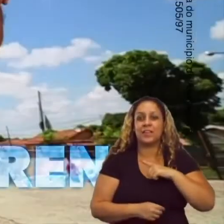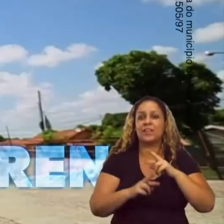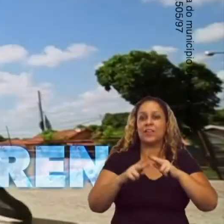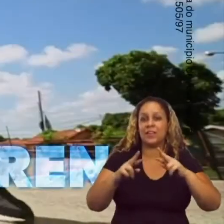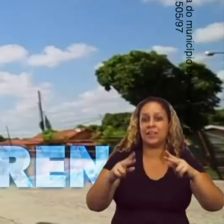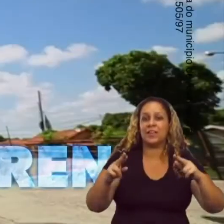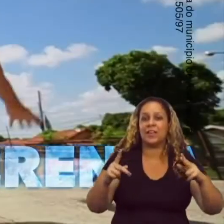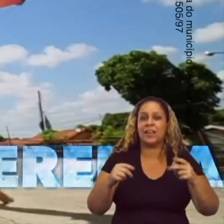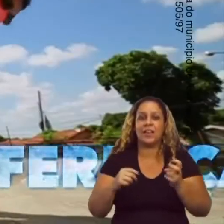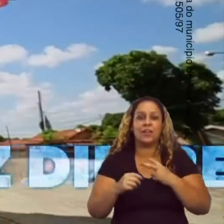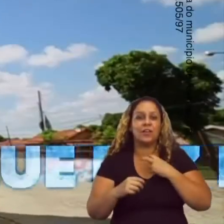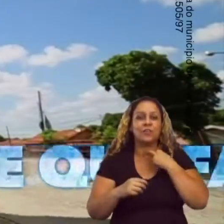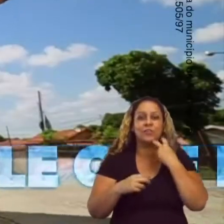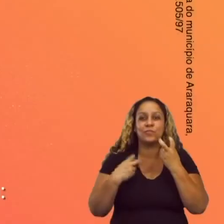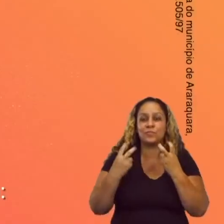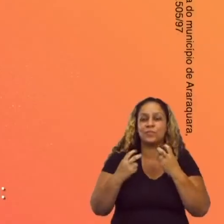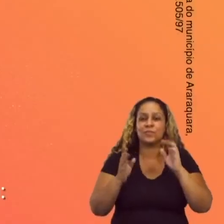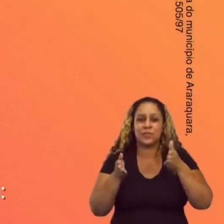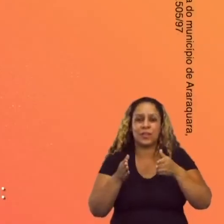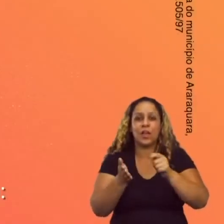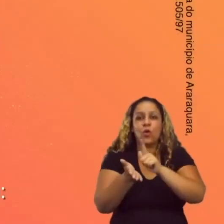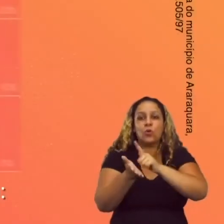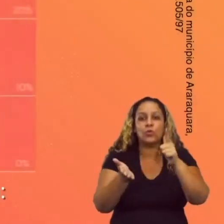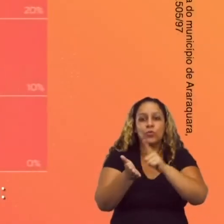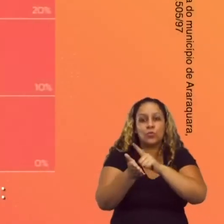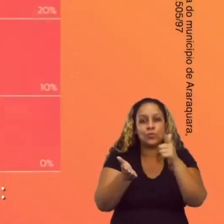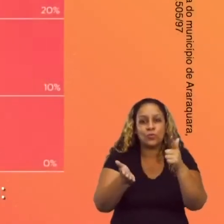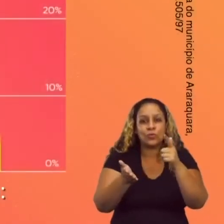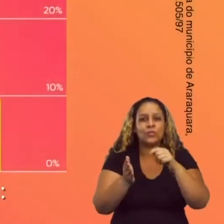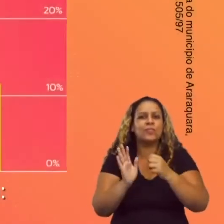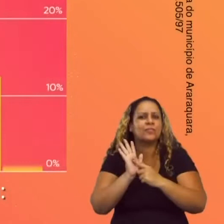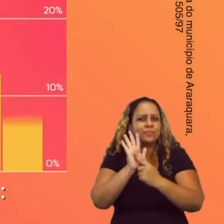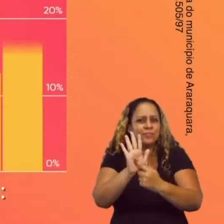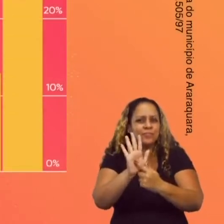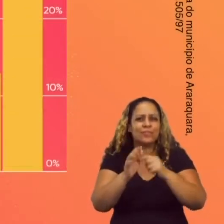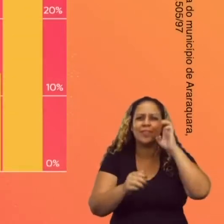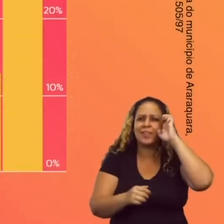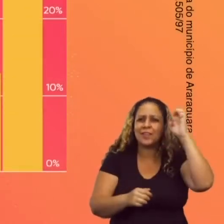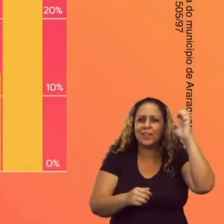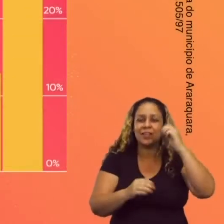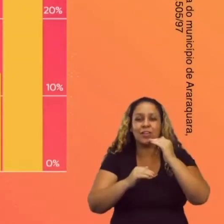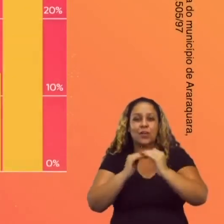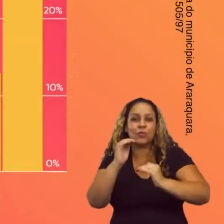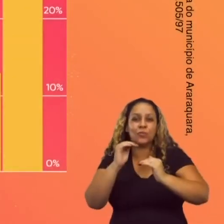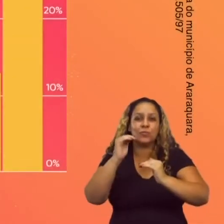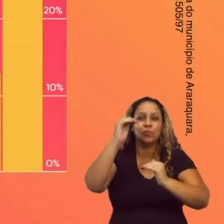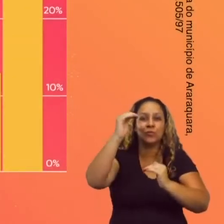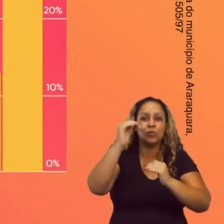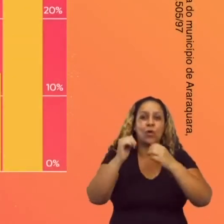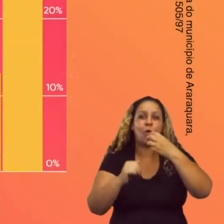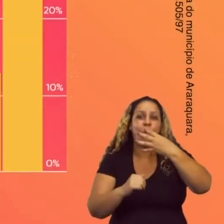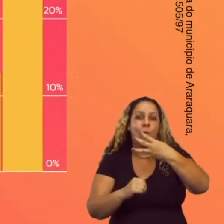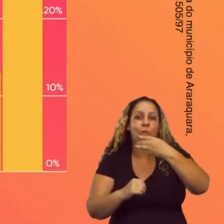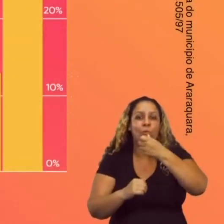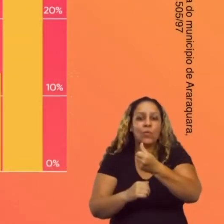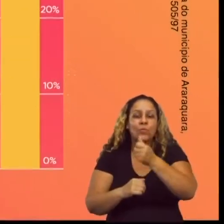É ele que faz diferença. Dataprez e jornal O Imparcial apontam. Edinho lidera isolado